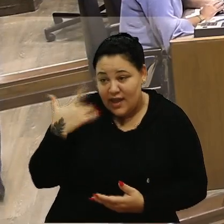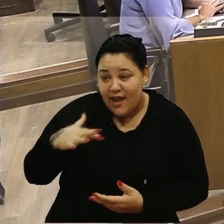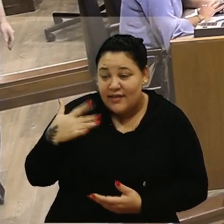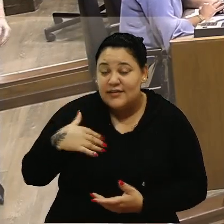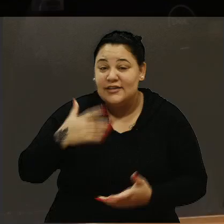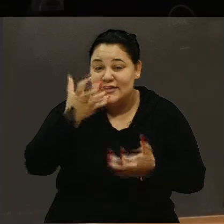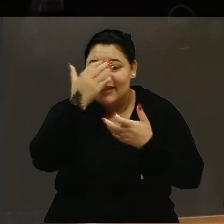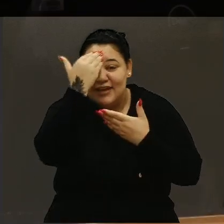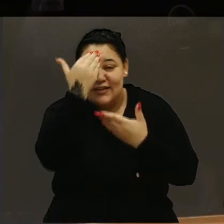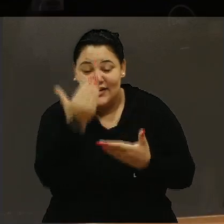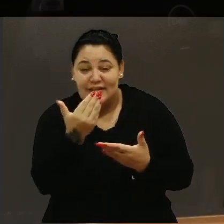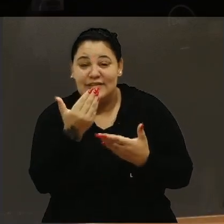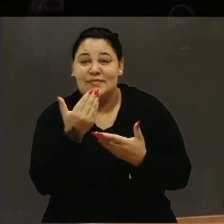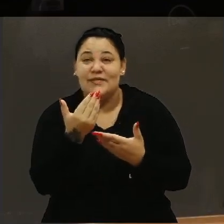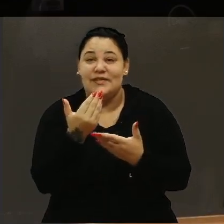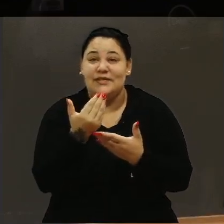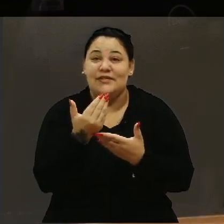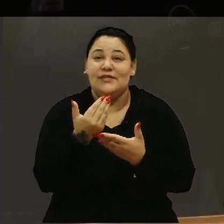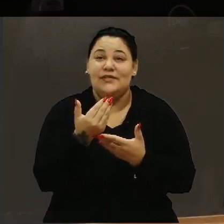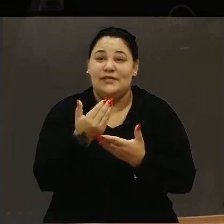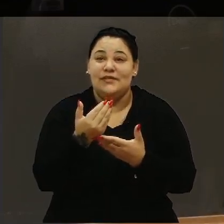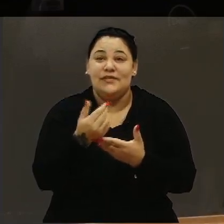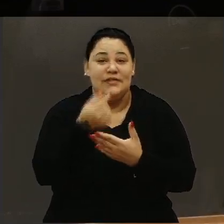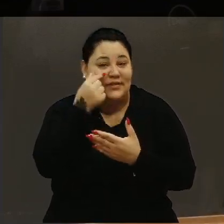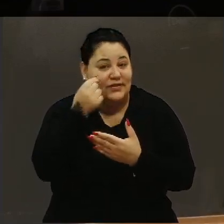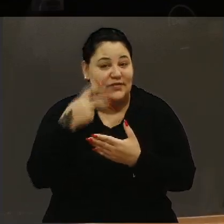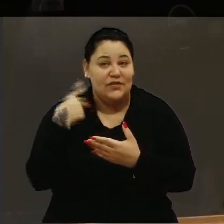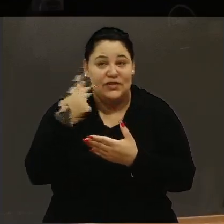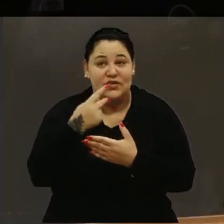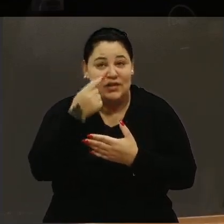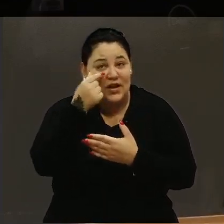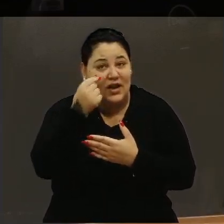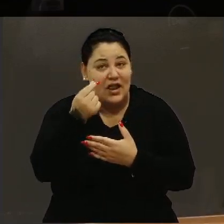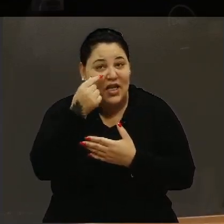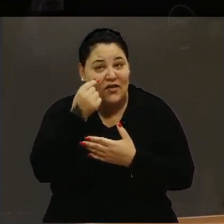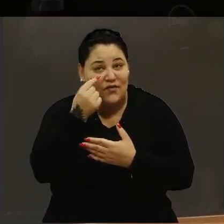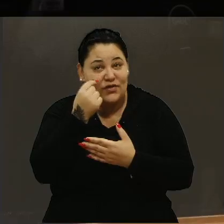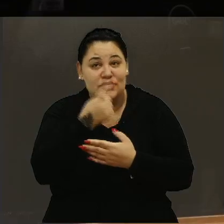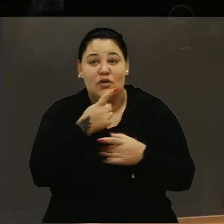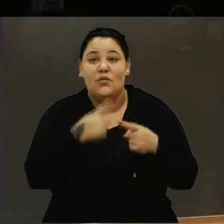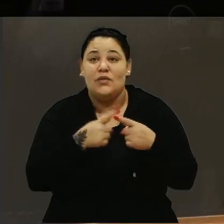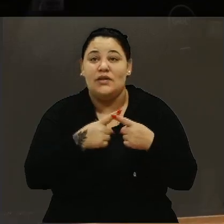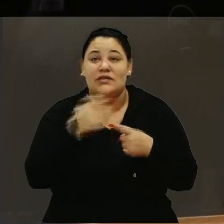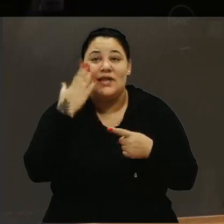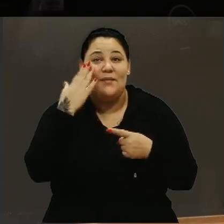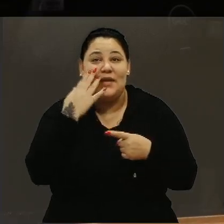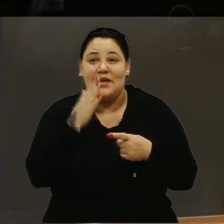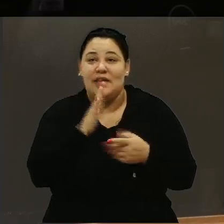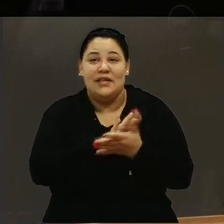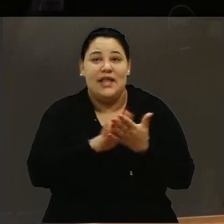agradecimento público ao vereador Ed Eloy Friso, que votou sim, porque sabia que nada alteraria. Aqui não tem